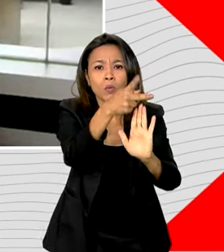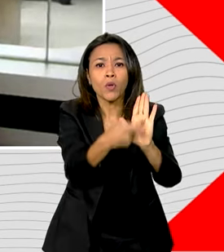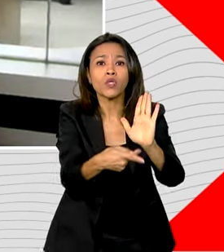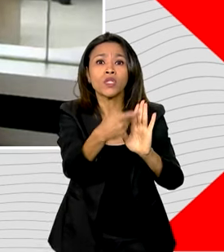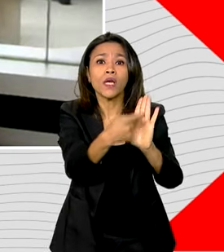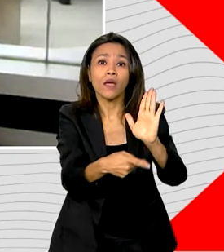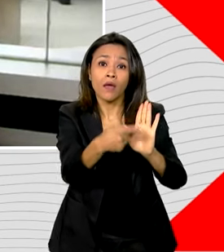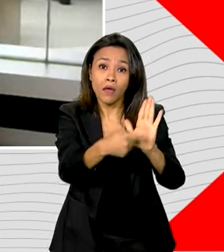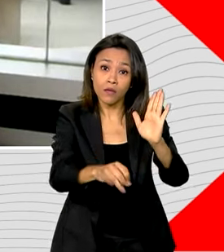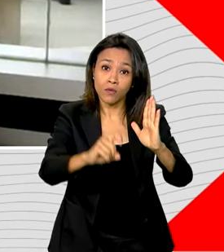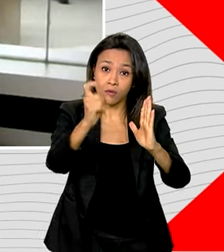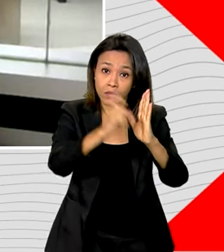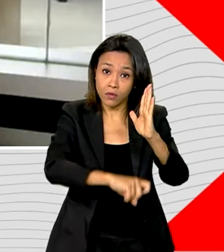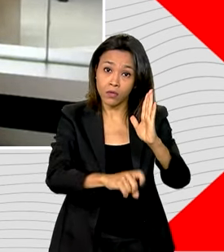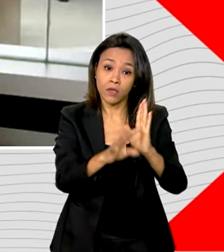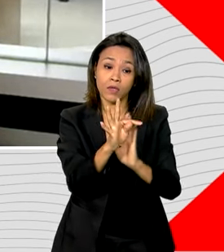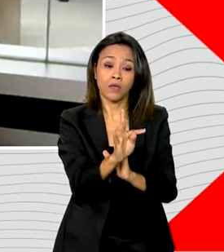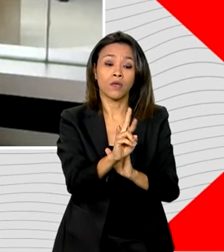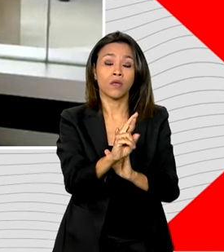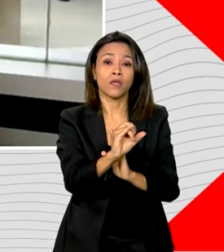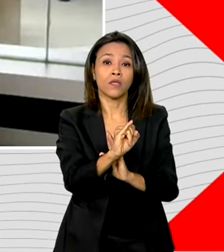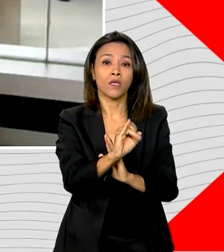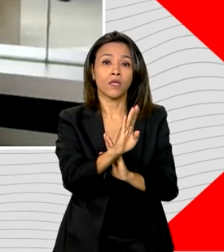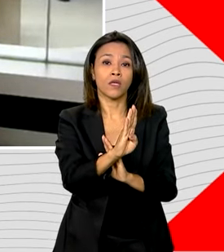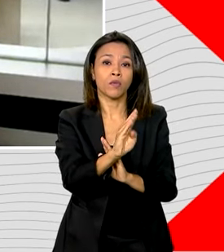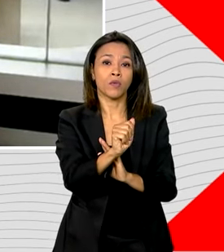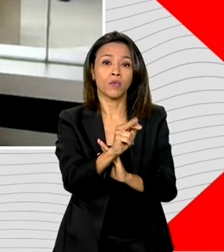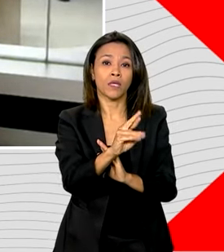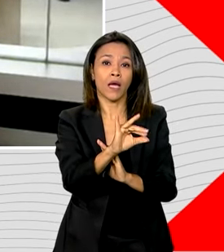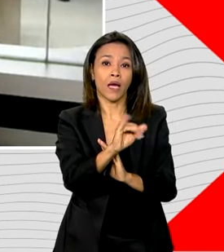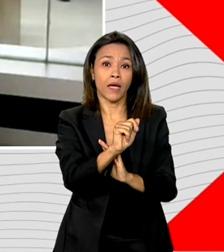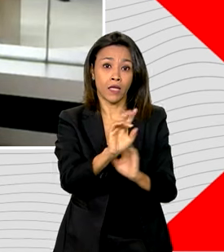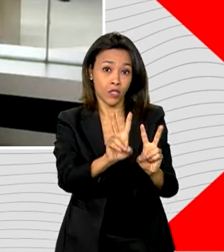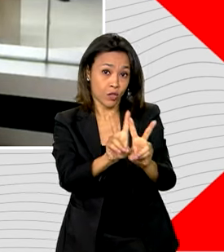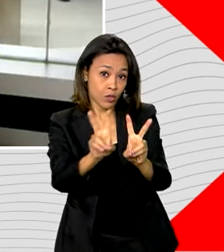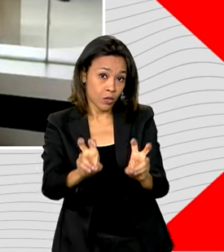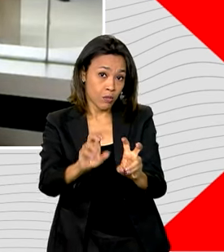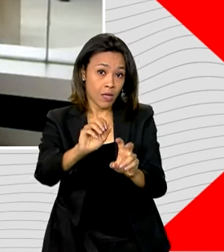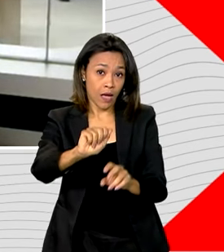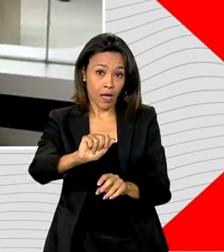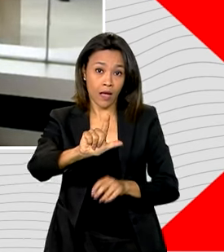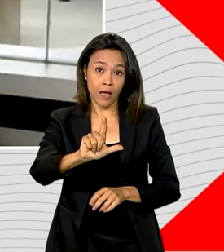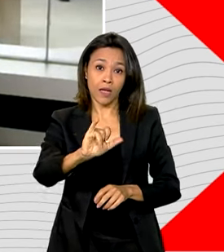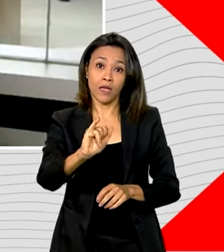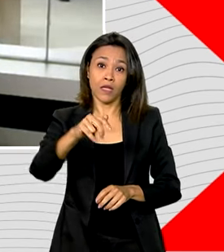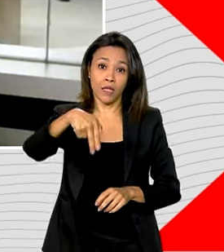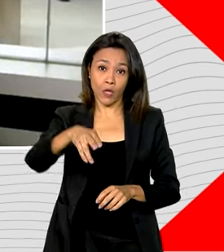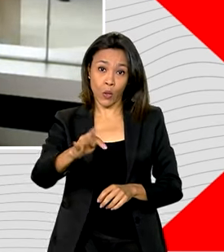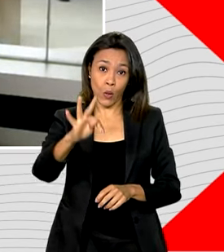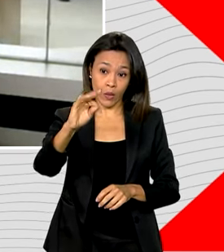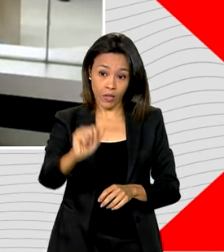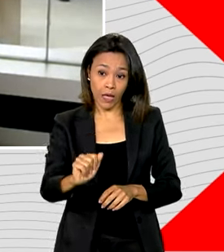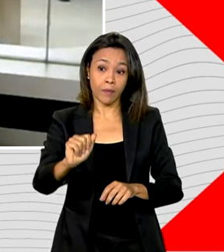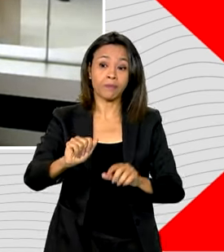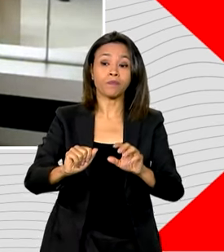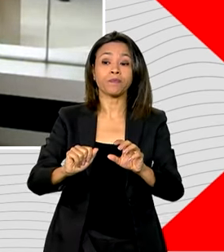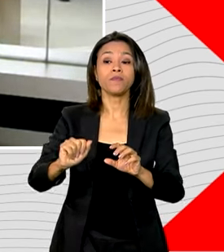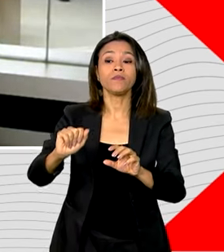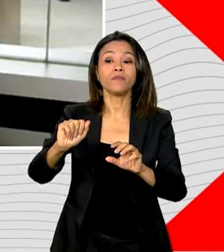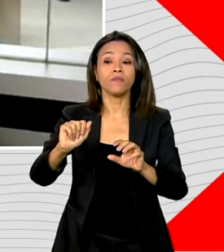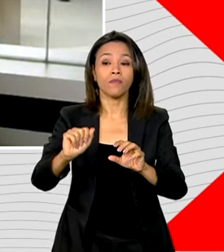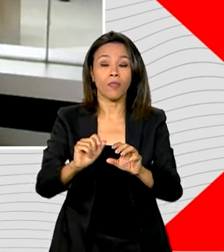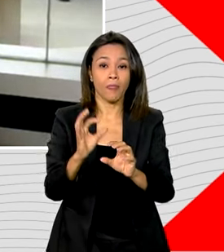alterações que levaram Inclusive a uma redução da alíquota sobre medicamentos prevendo uma lista né de de